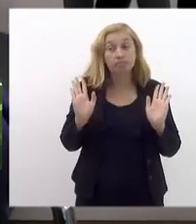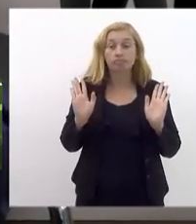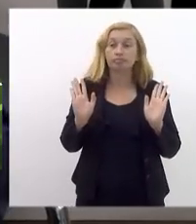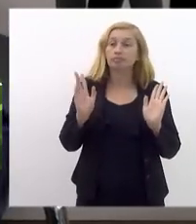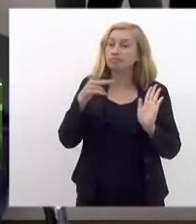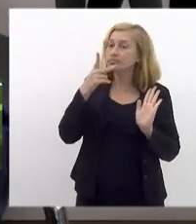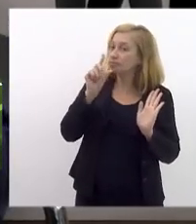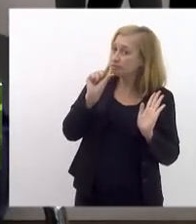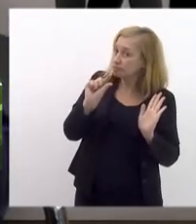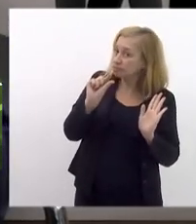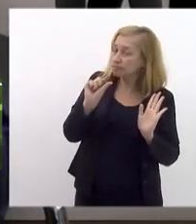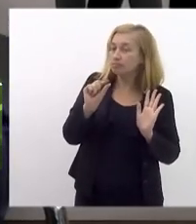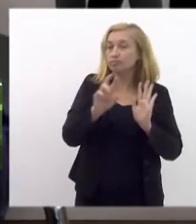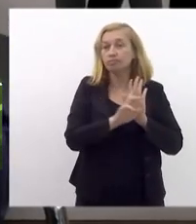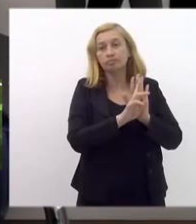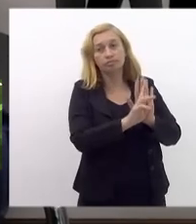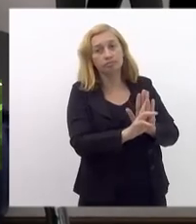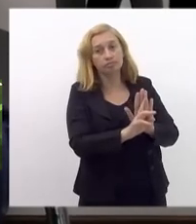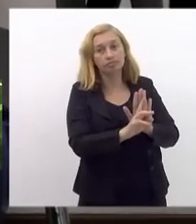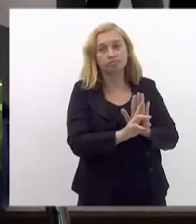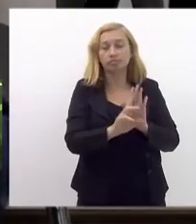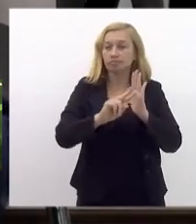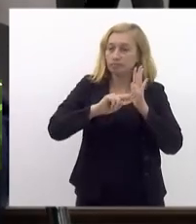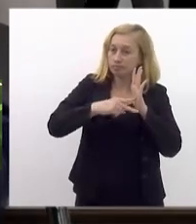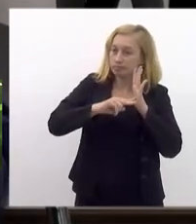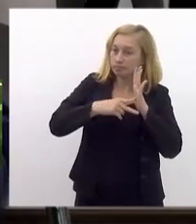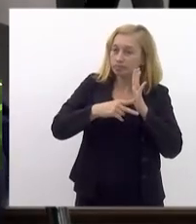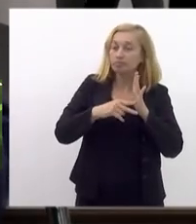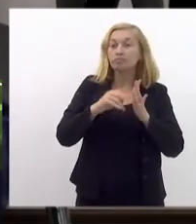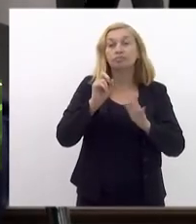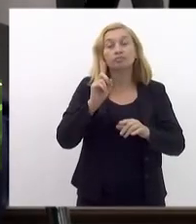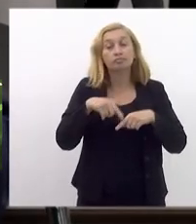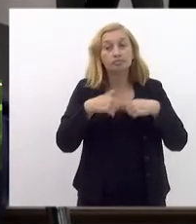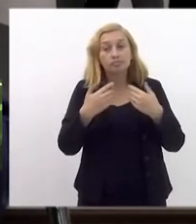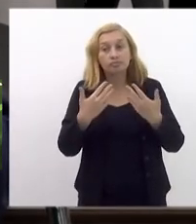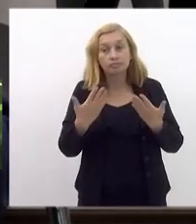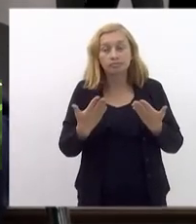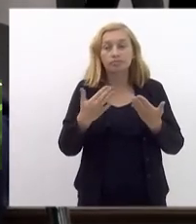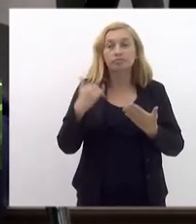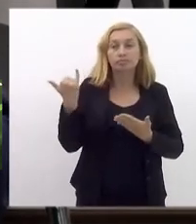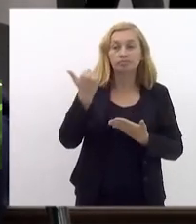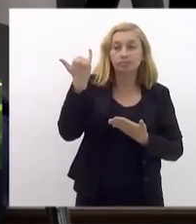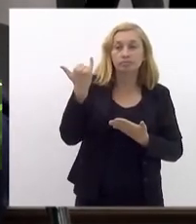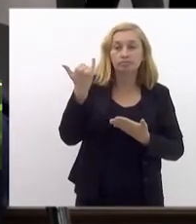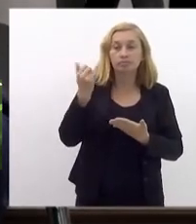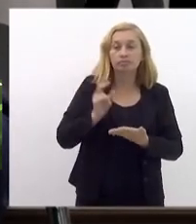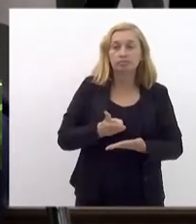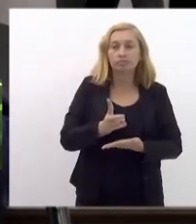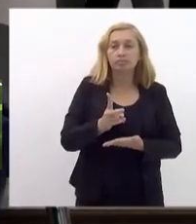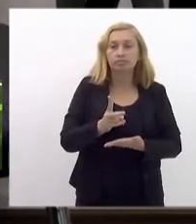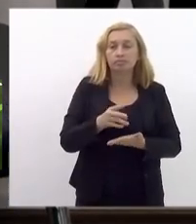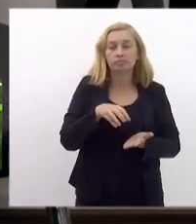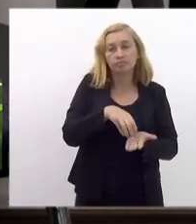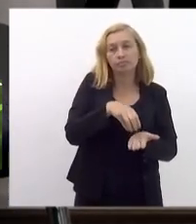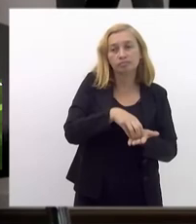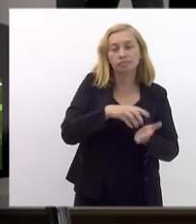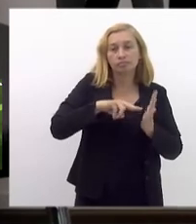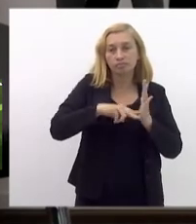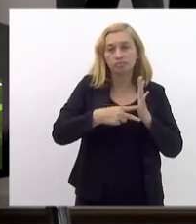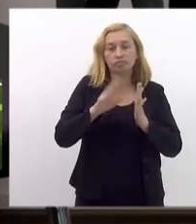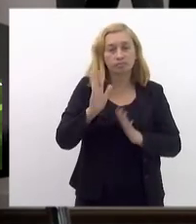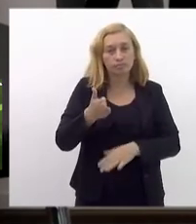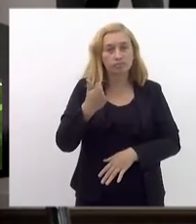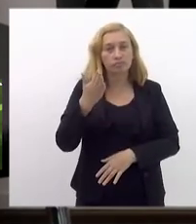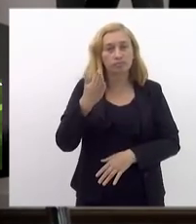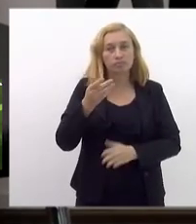fala pouco sobre a representação sindical. Então, é importantíssimo manter as centrais sindicais. Eu sei que já está escrito,